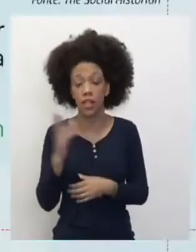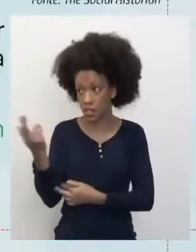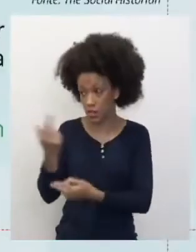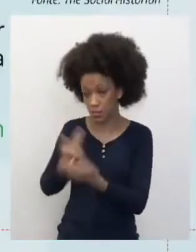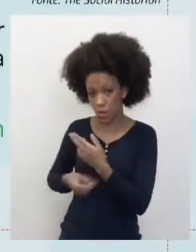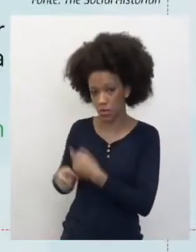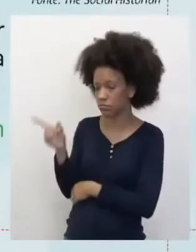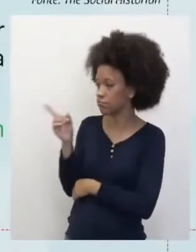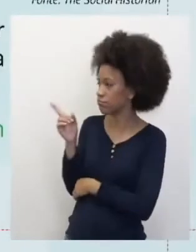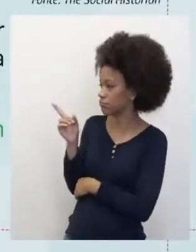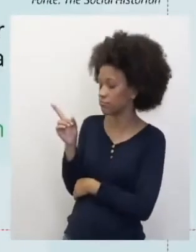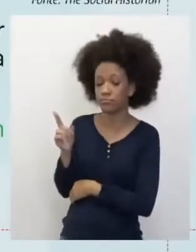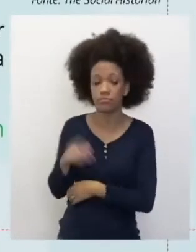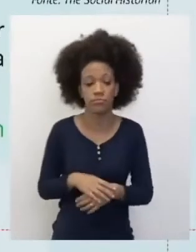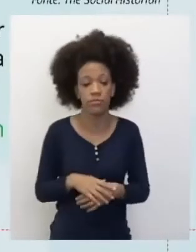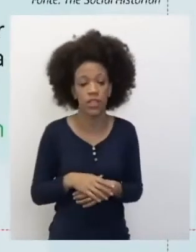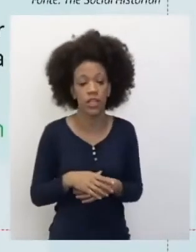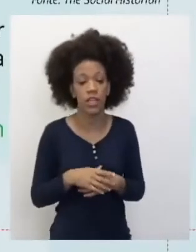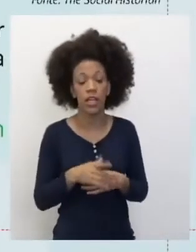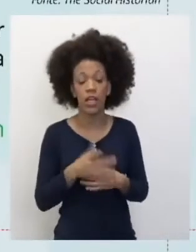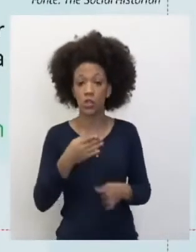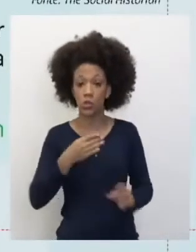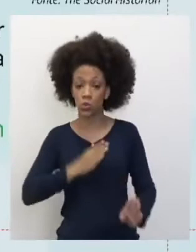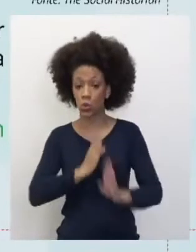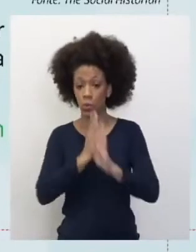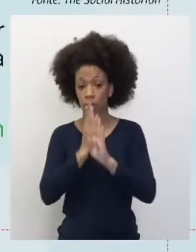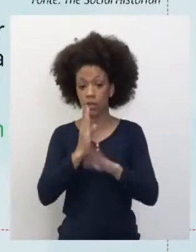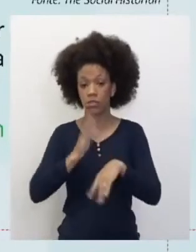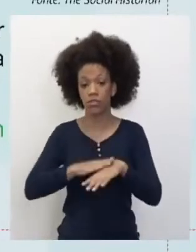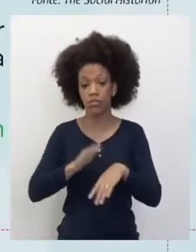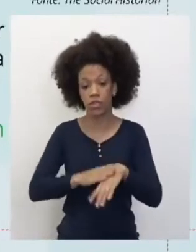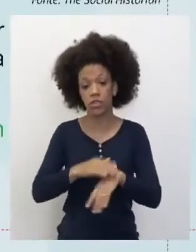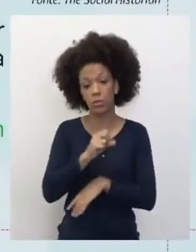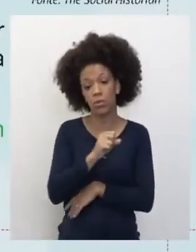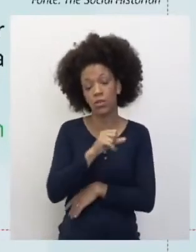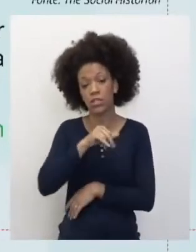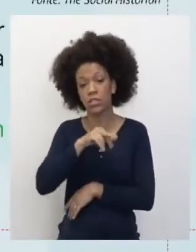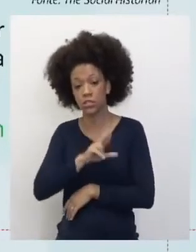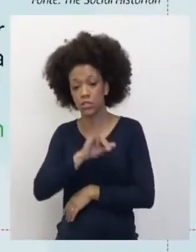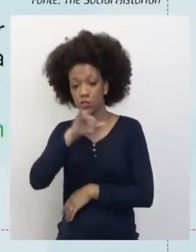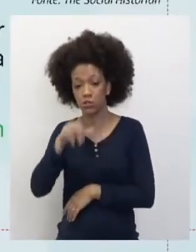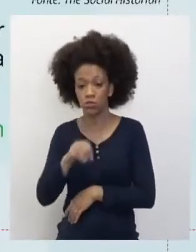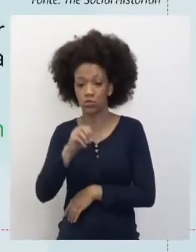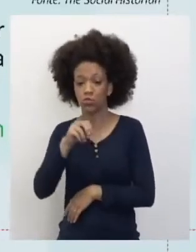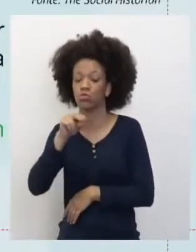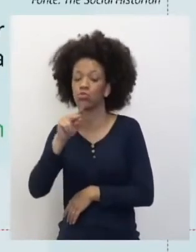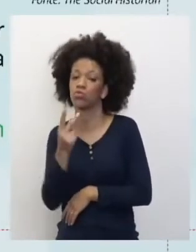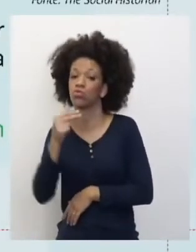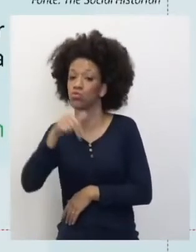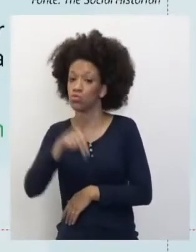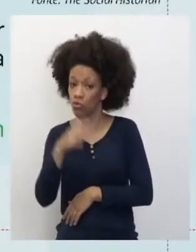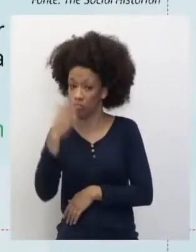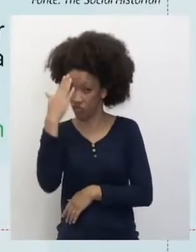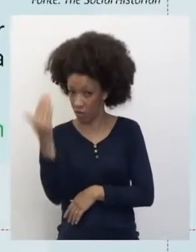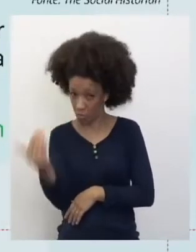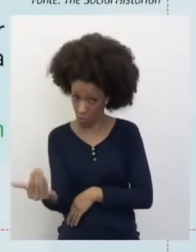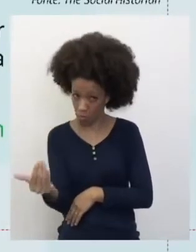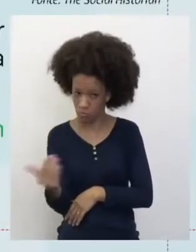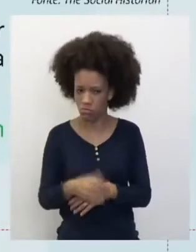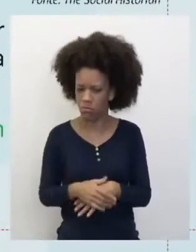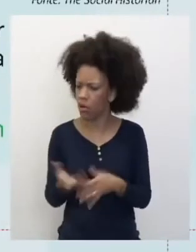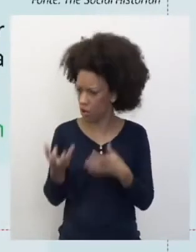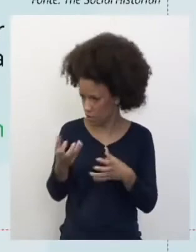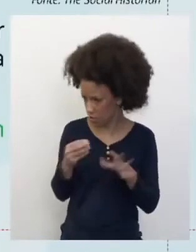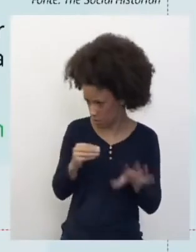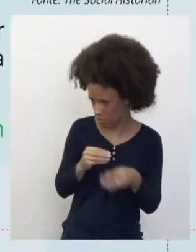tá? Dizer que a descoberta foi feita por Sir John, um famoso astrônomo, tá bom? Quer comentar alguma